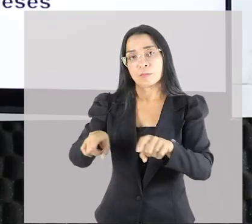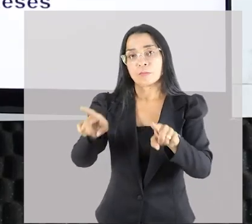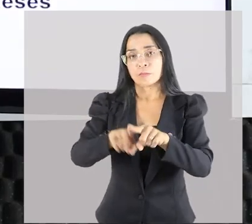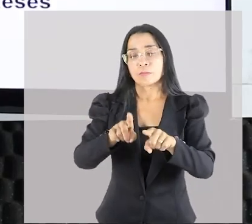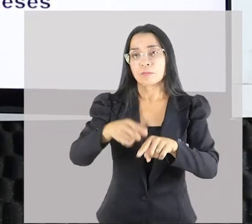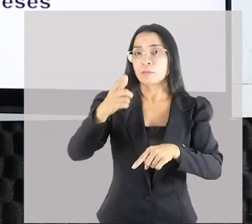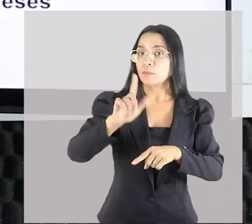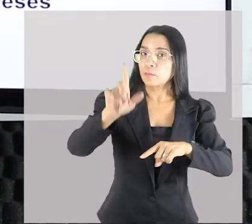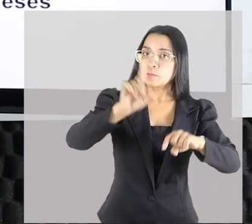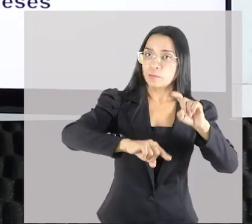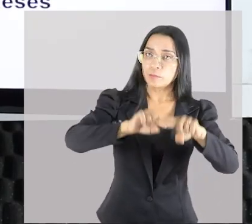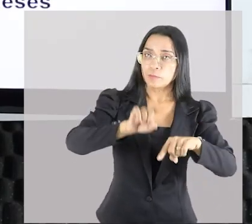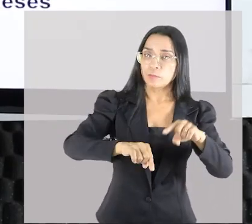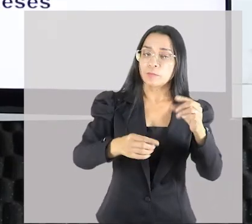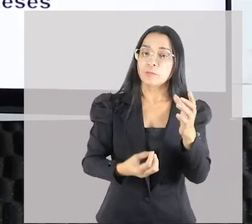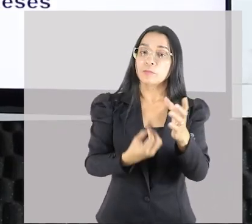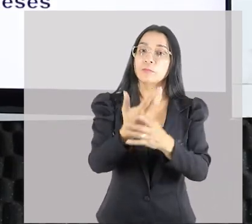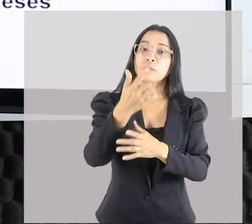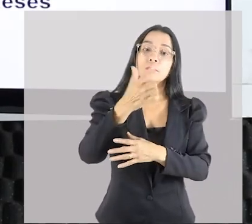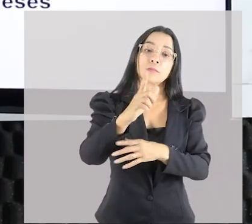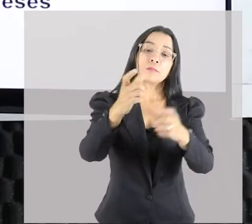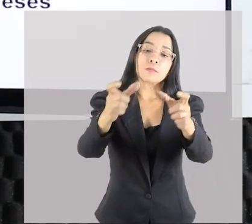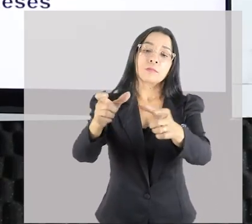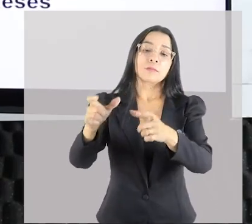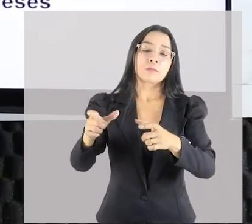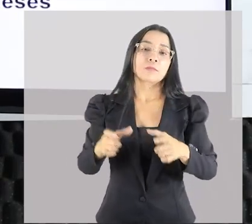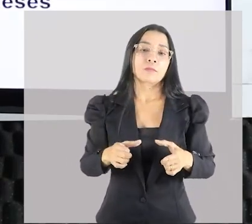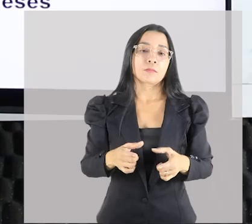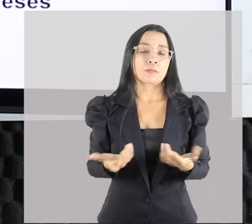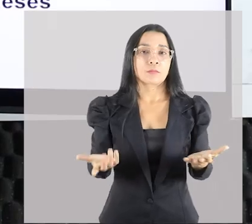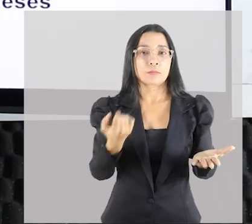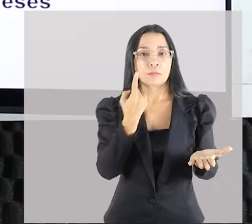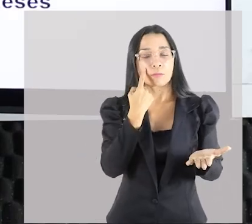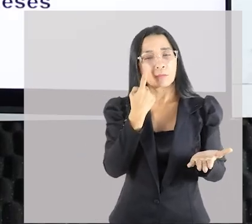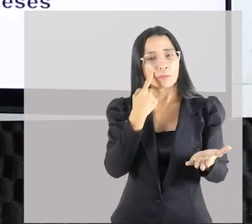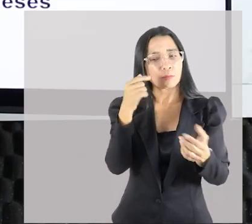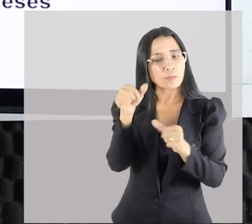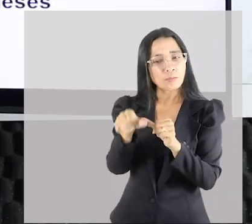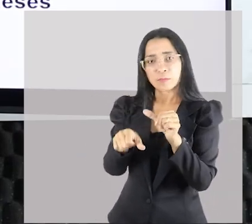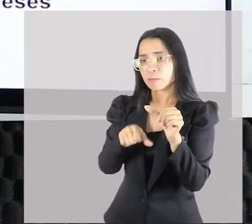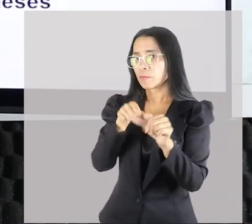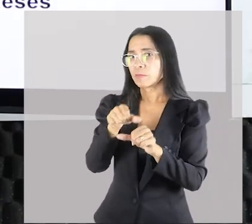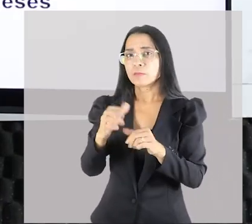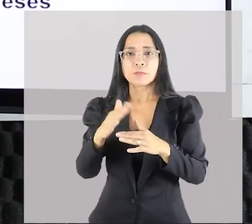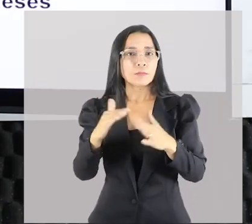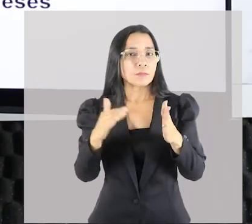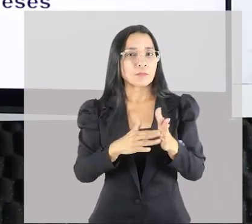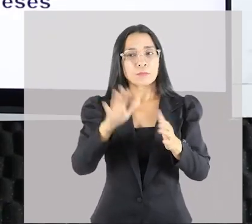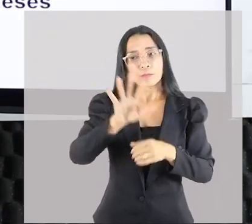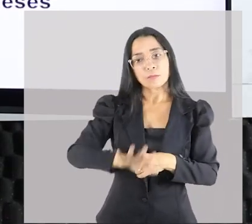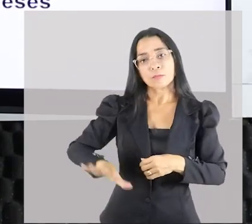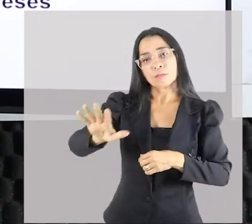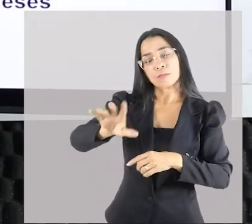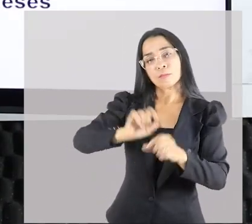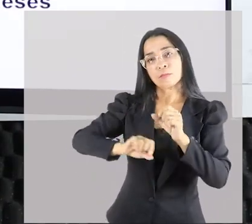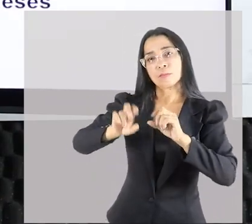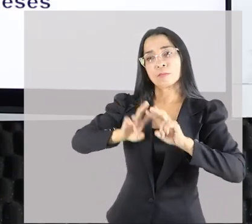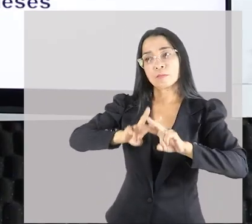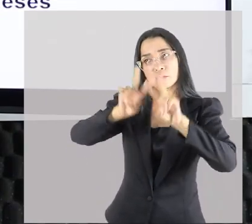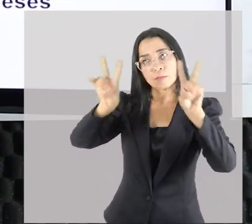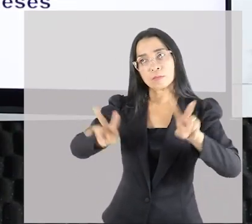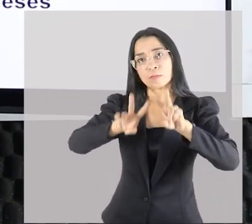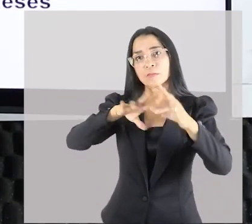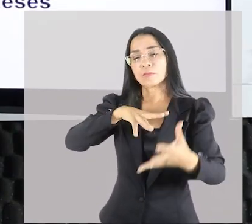outros produtos que poderiam vir de outros lugares. Veja, gente, que modifica completamente os cenários, as visões de